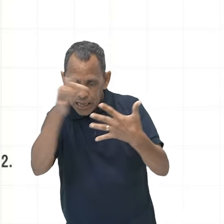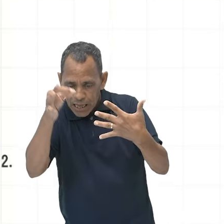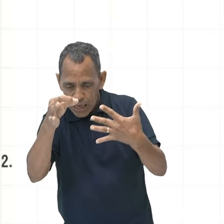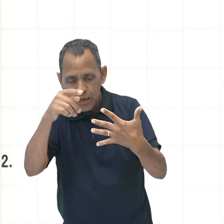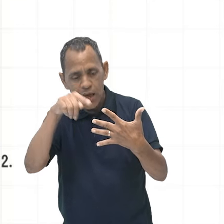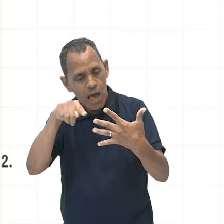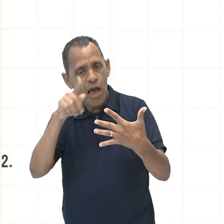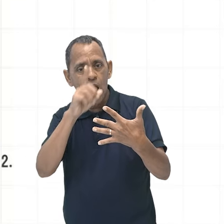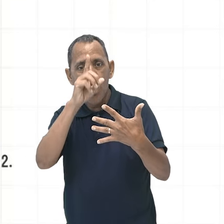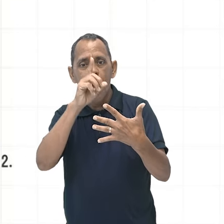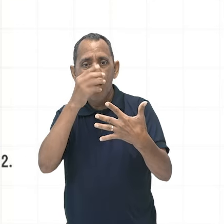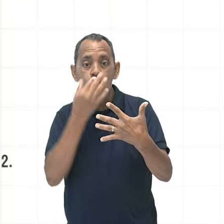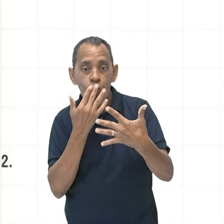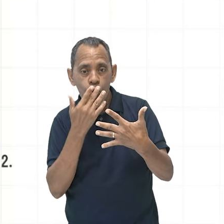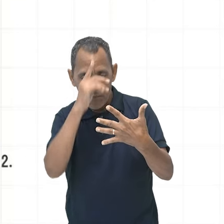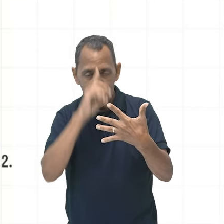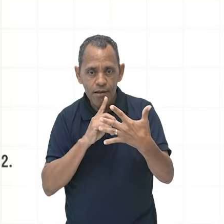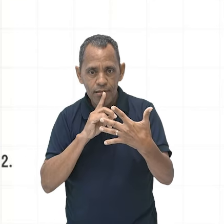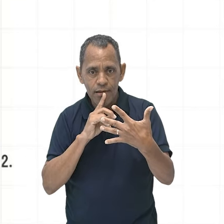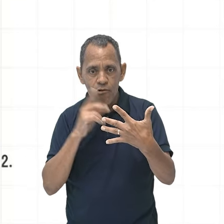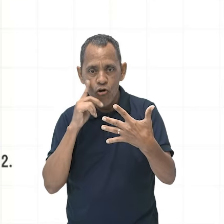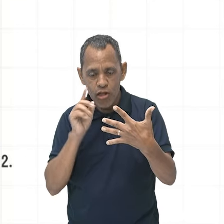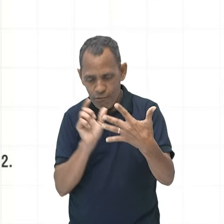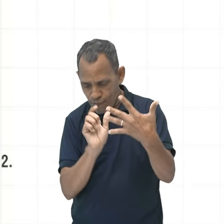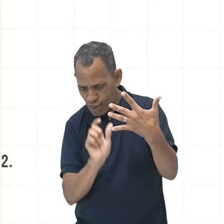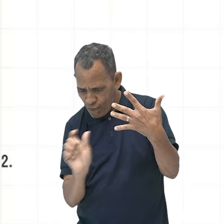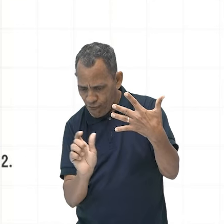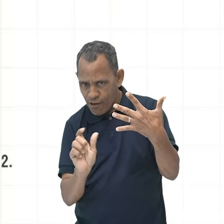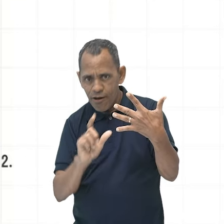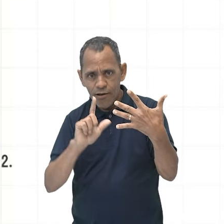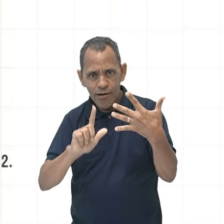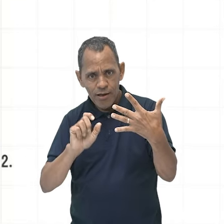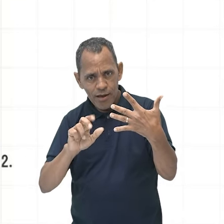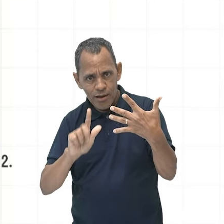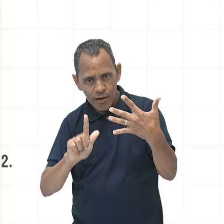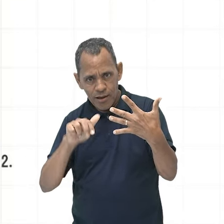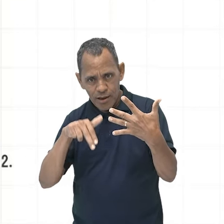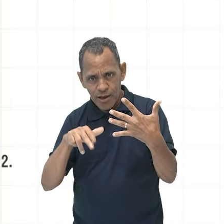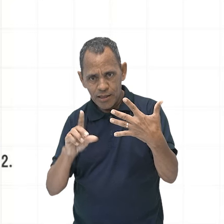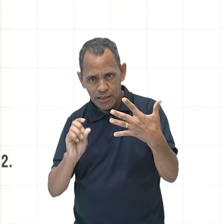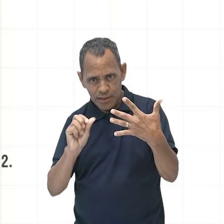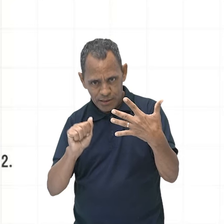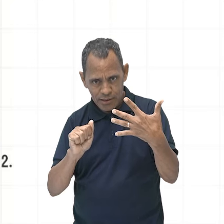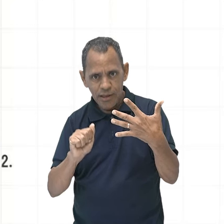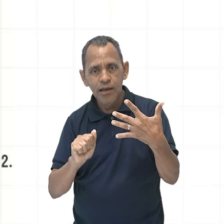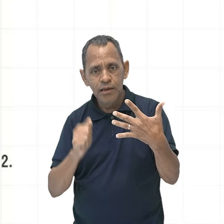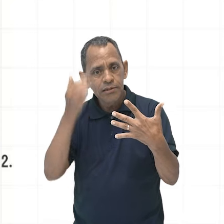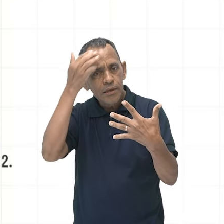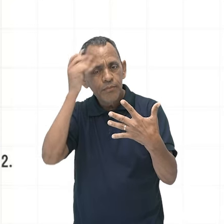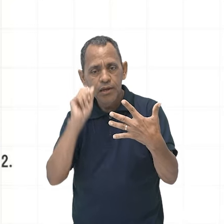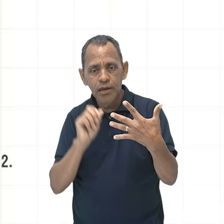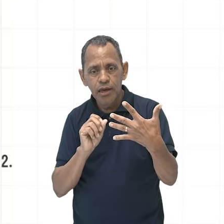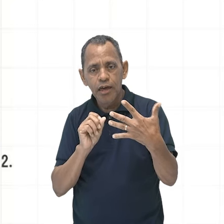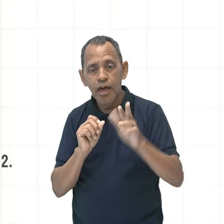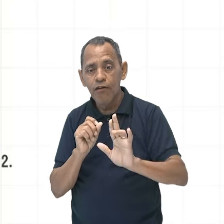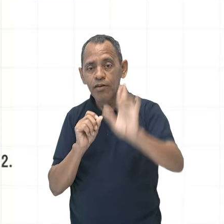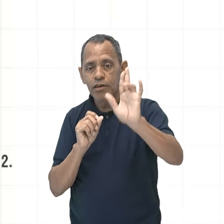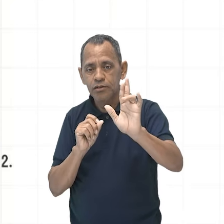exportado. E aí a gente tem que olhar na legenda para a gente saber a que se refere. E o amarelinho aqui é